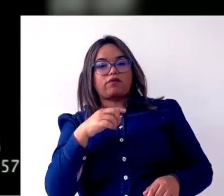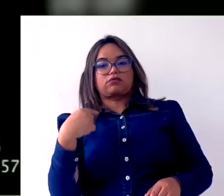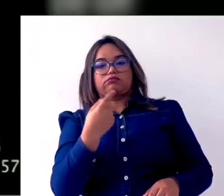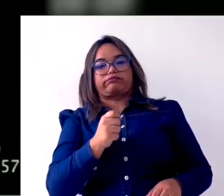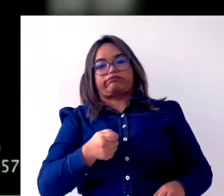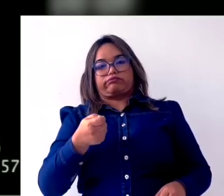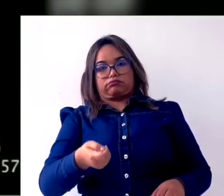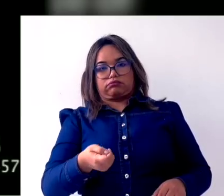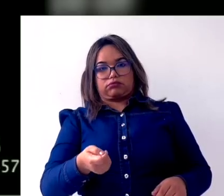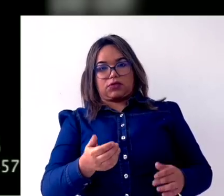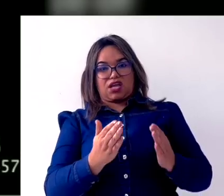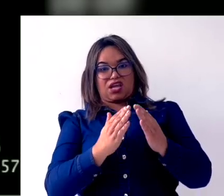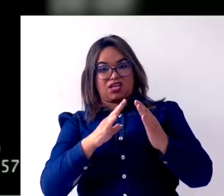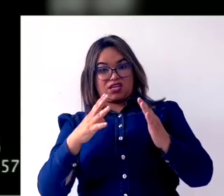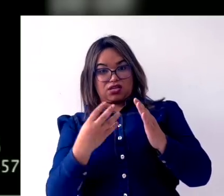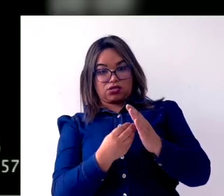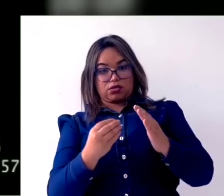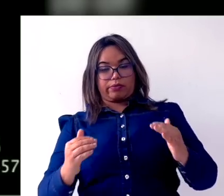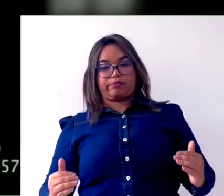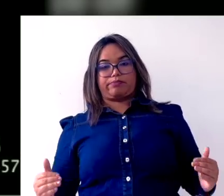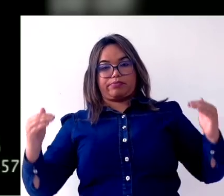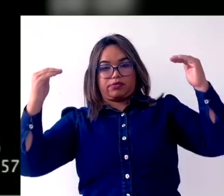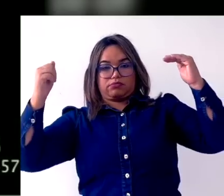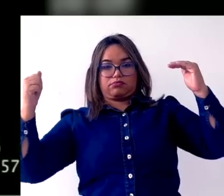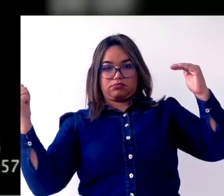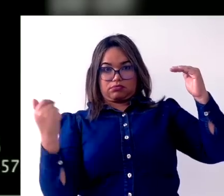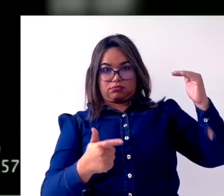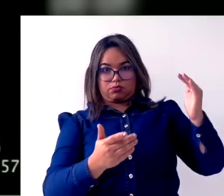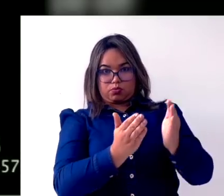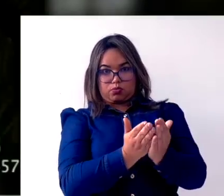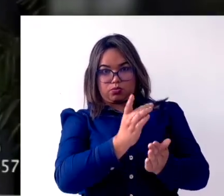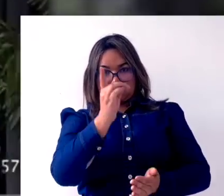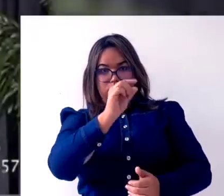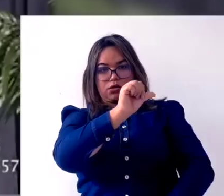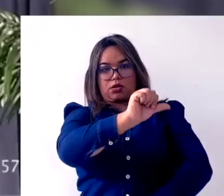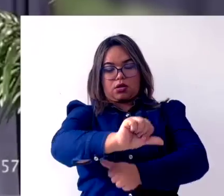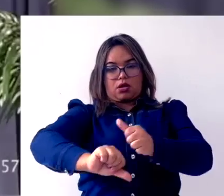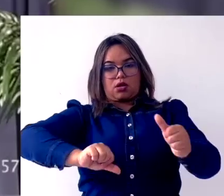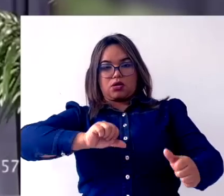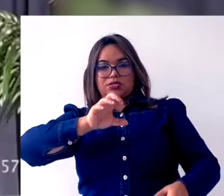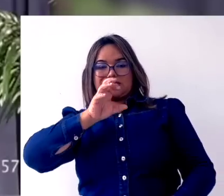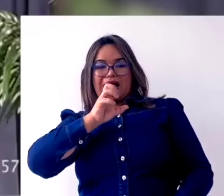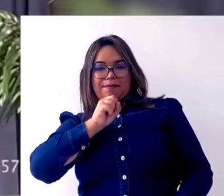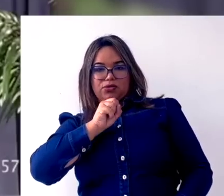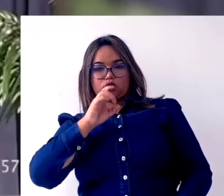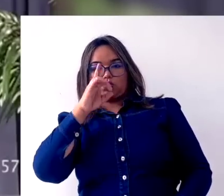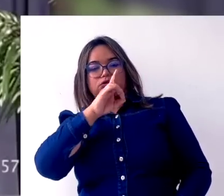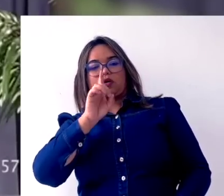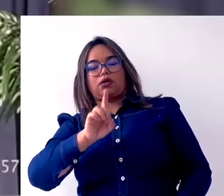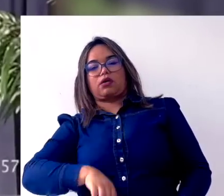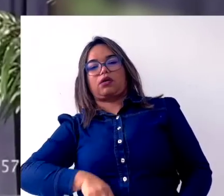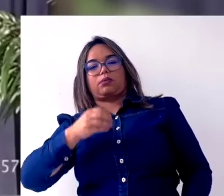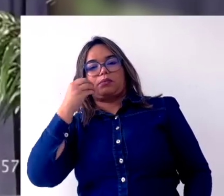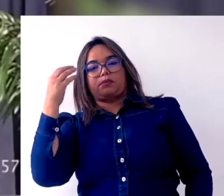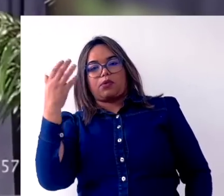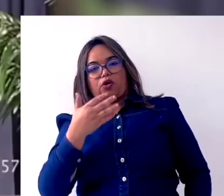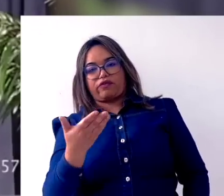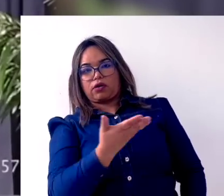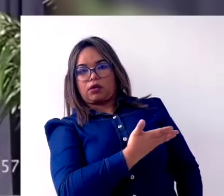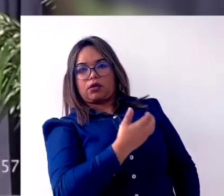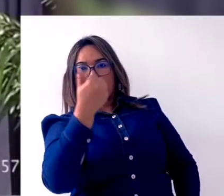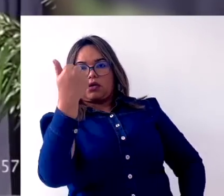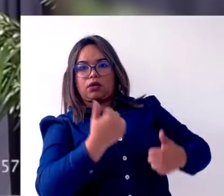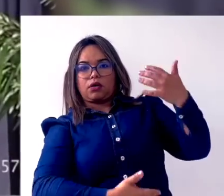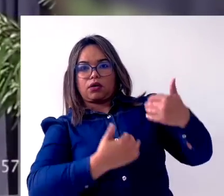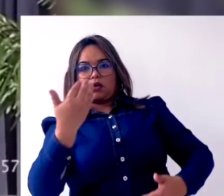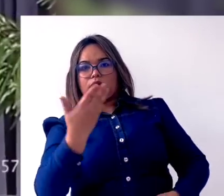Bíblia. E esta transferência da observância do sábado é prova disso. Aí está, na cara de Deus.